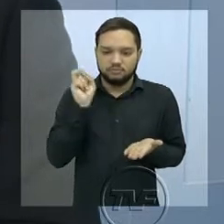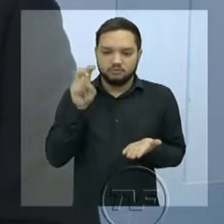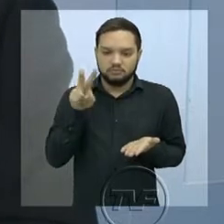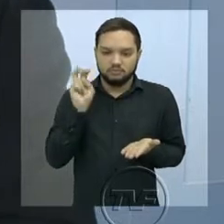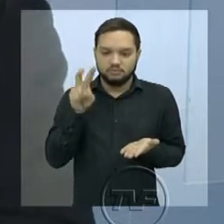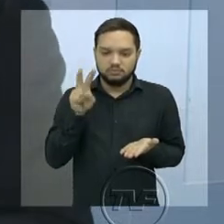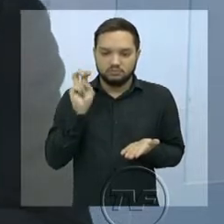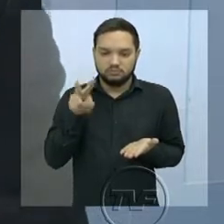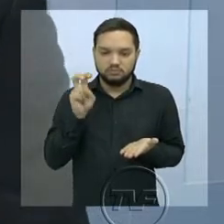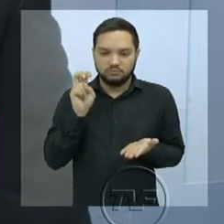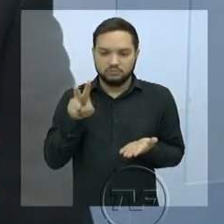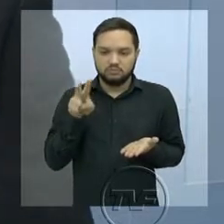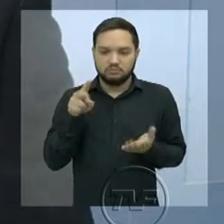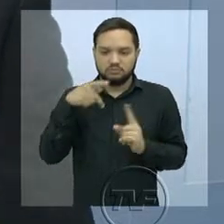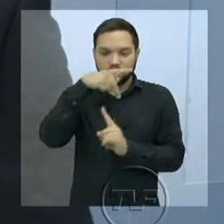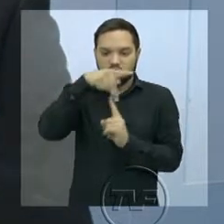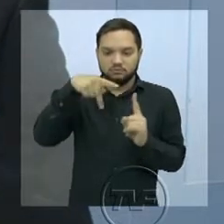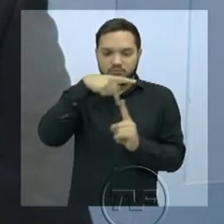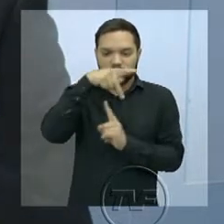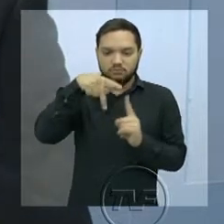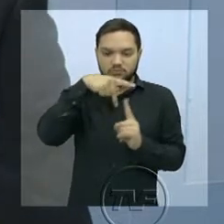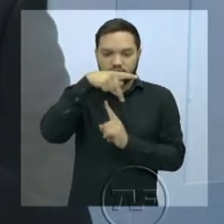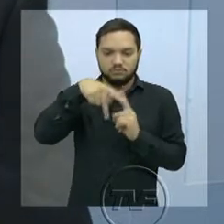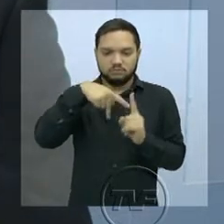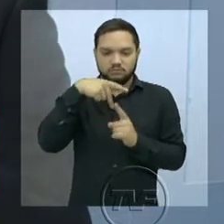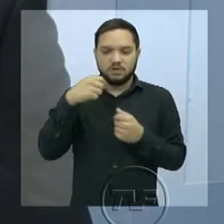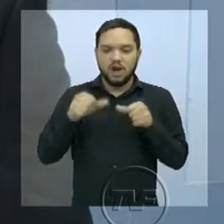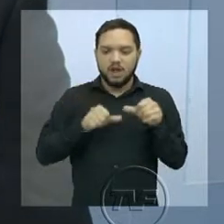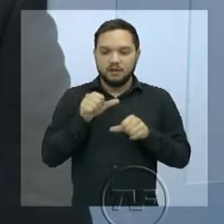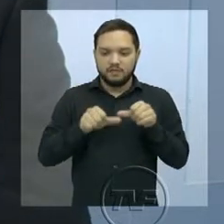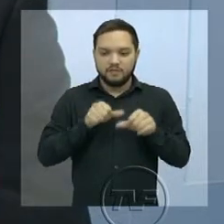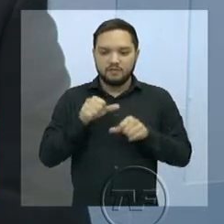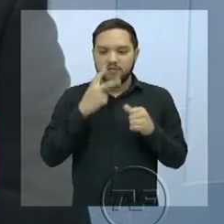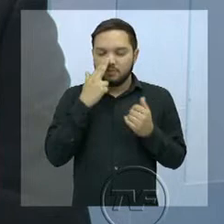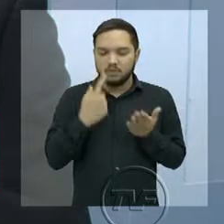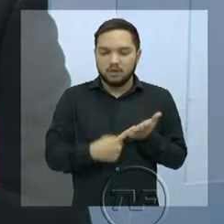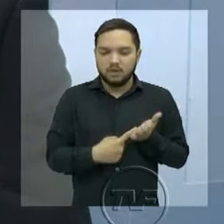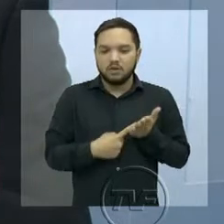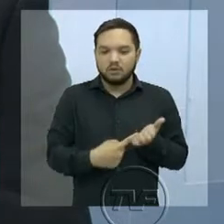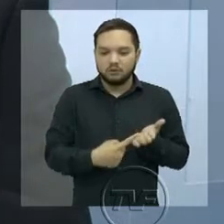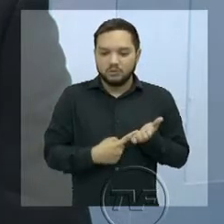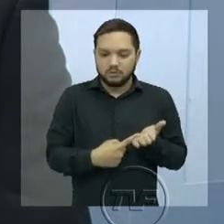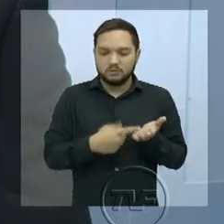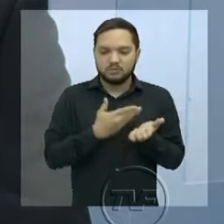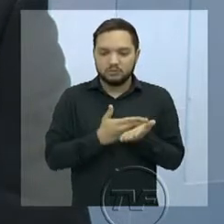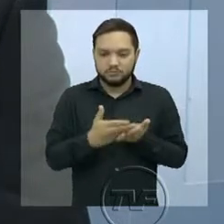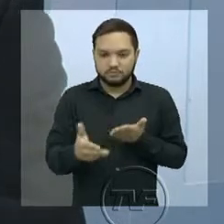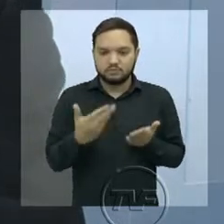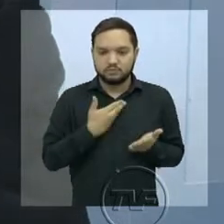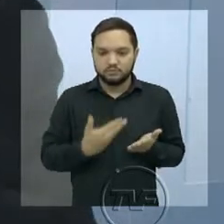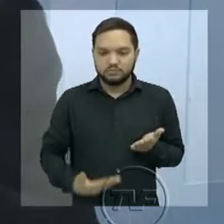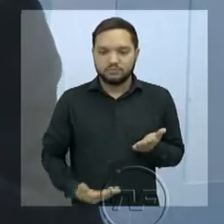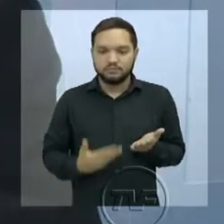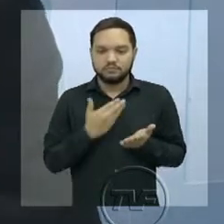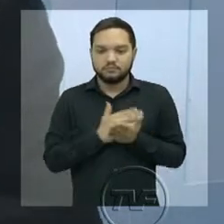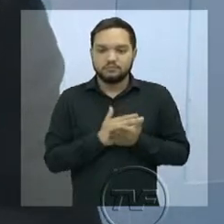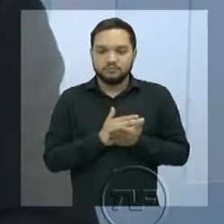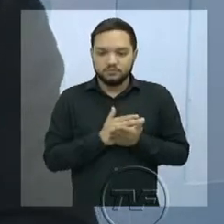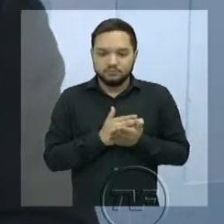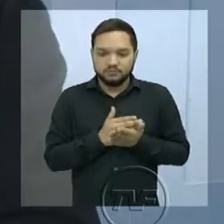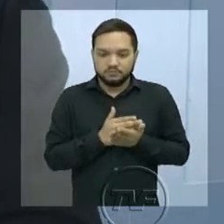definitivamente, a reforma da presidência a corpo, né? Já começa a se falar que o governo já começa a